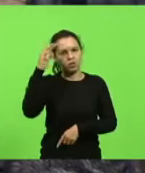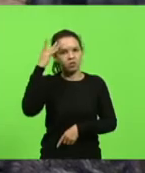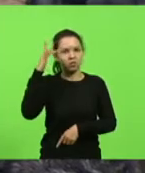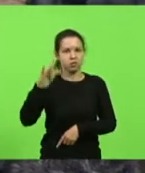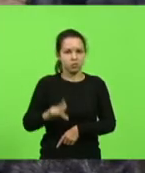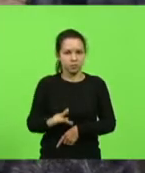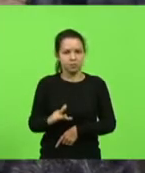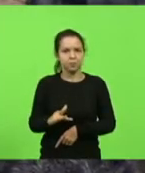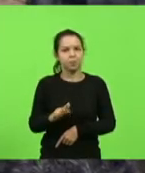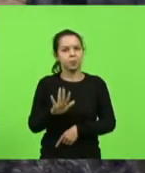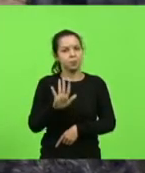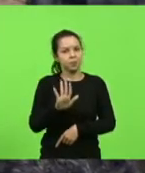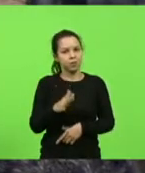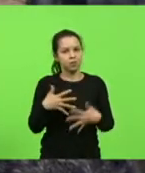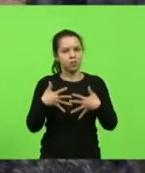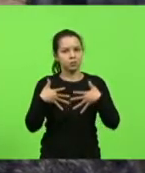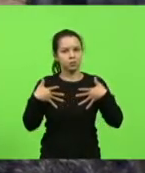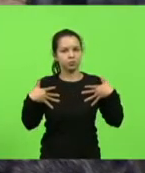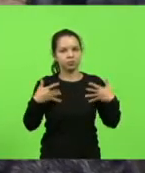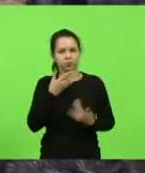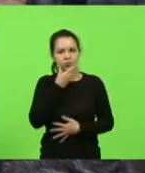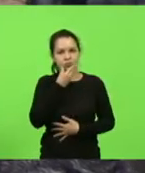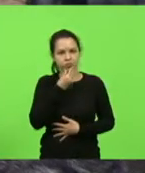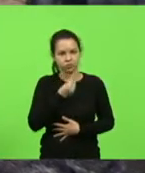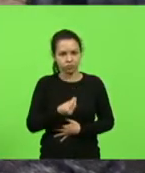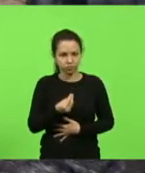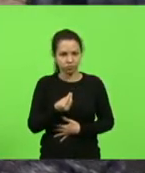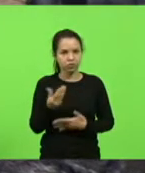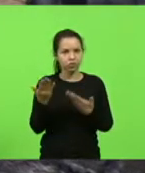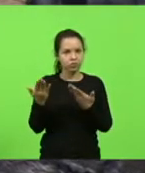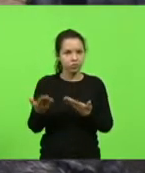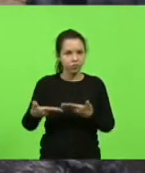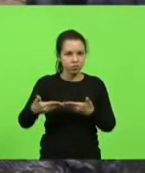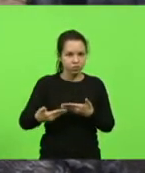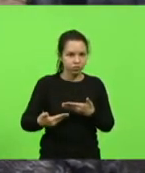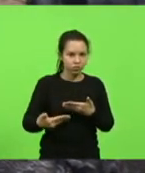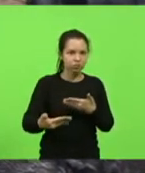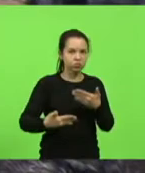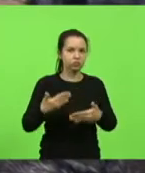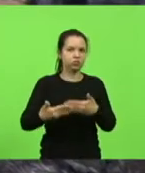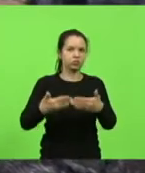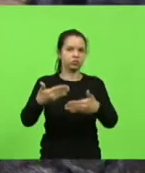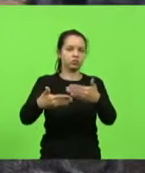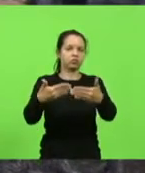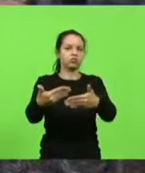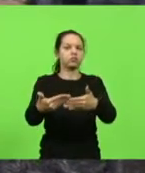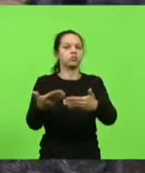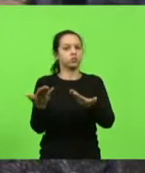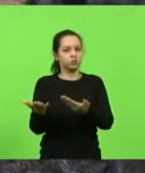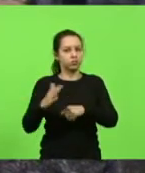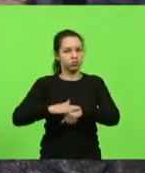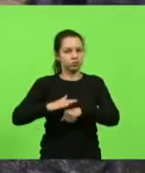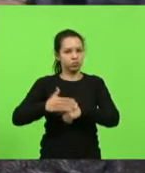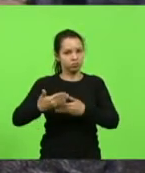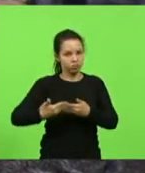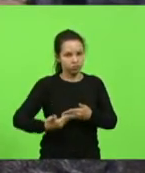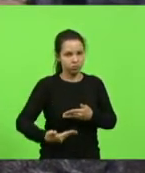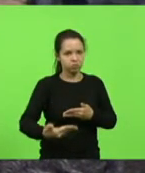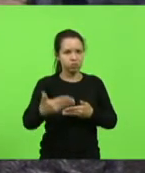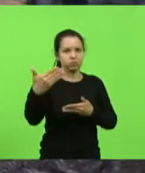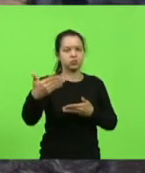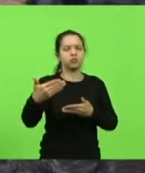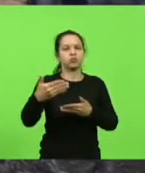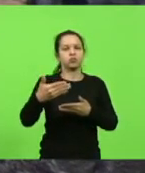Essa é uma homenagem a um homem que ele deu início a um processo, ele iniciou um processo que coloca o Brasil